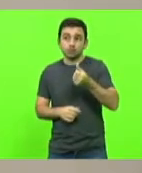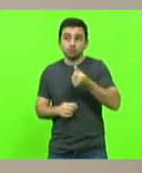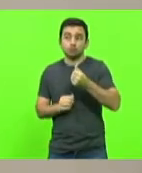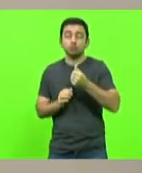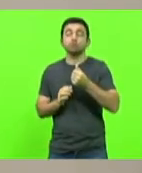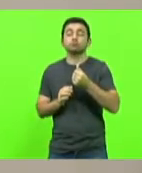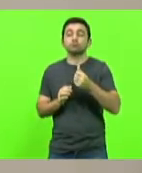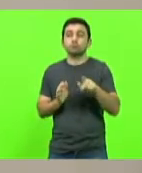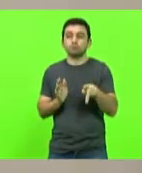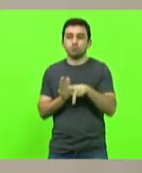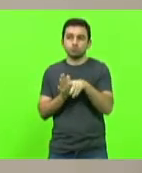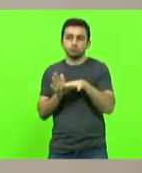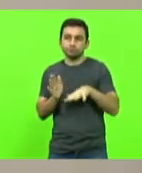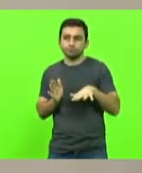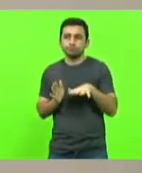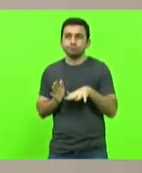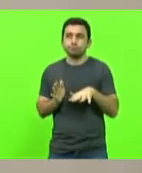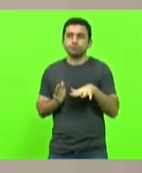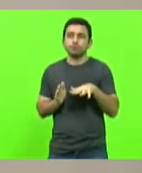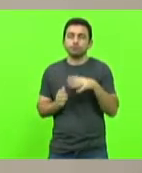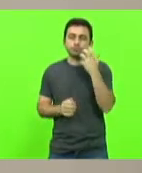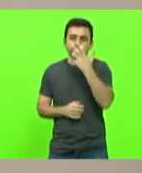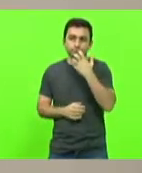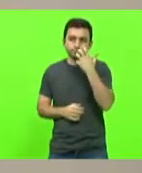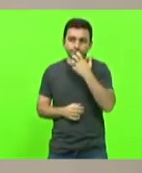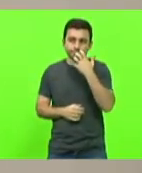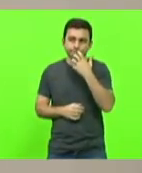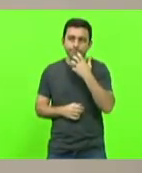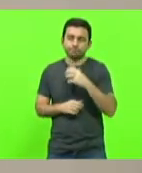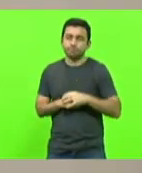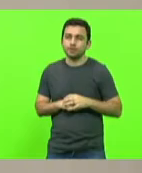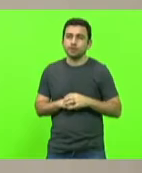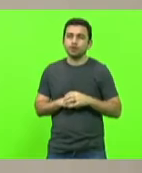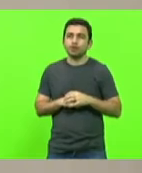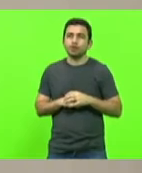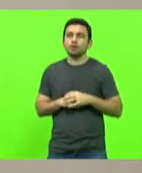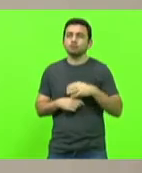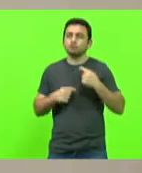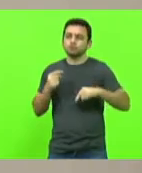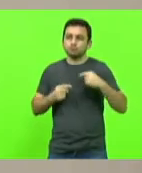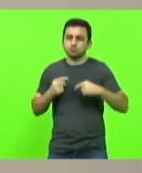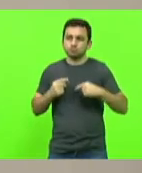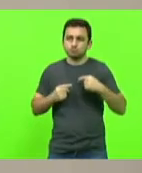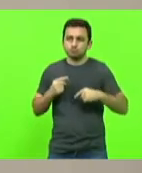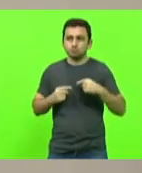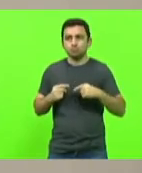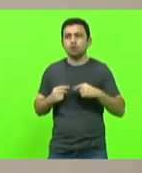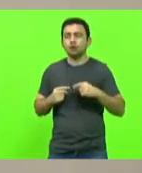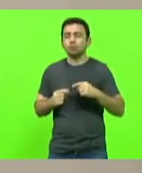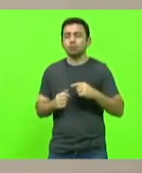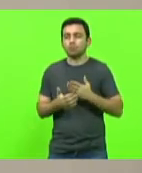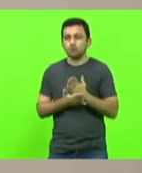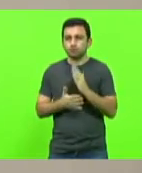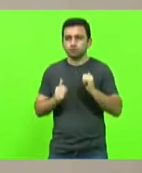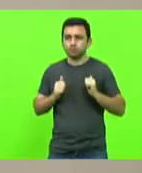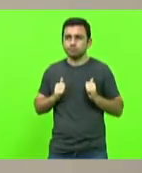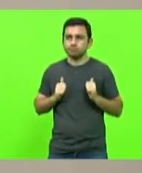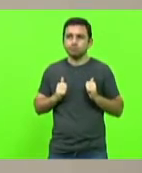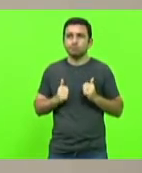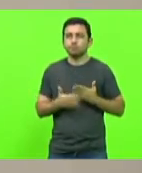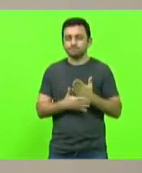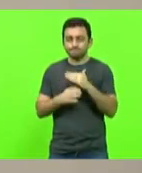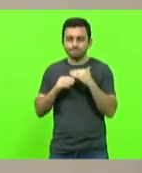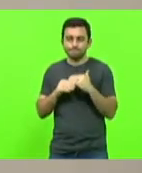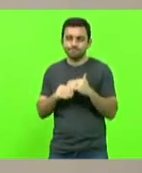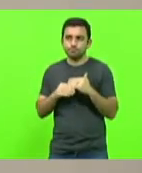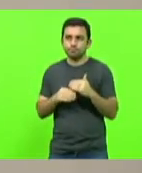The Voice Kids. Em discussão. Não havendo quem queira discutir, em votação. Deputados que aprovam, permaneçam como se encontram. Aprovado